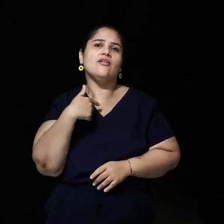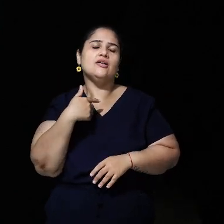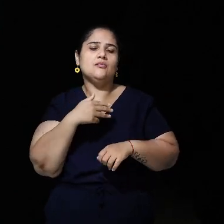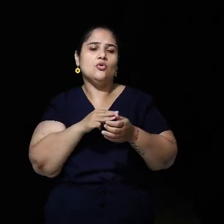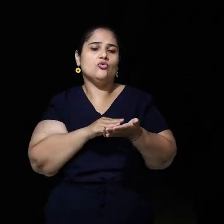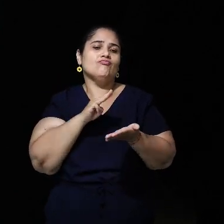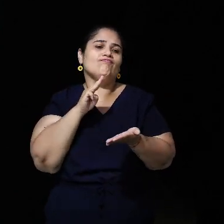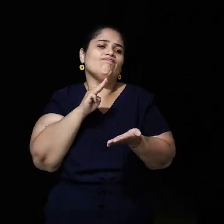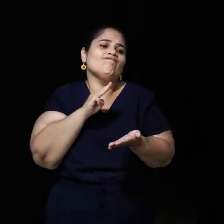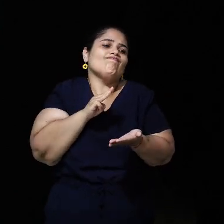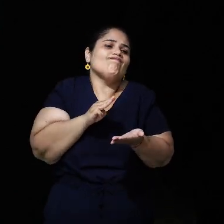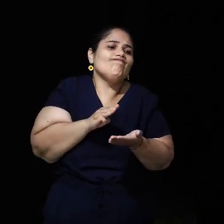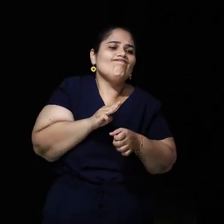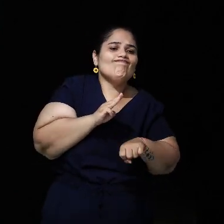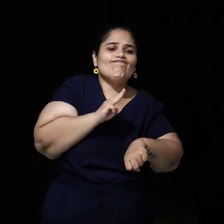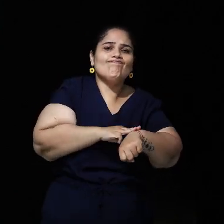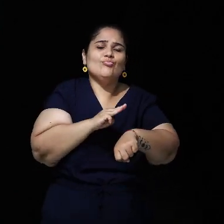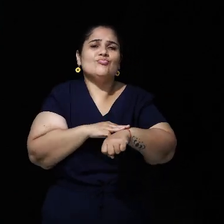difícil,